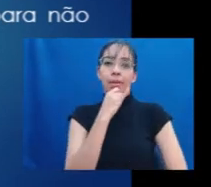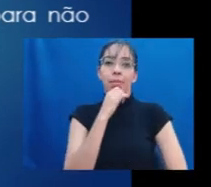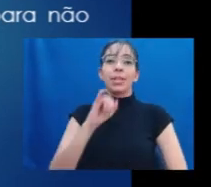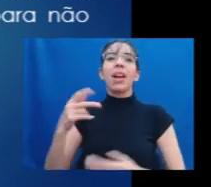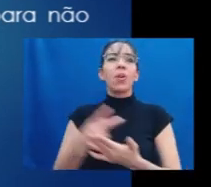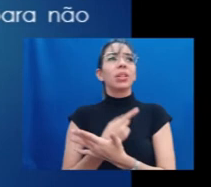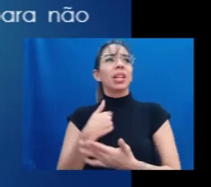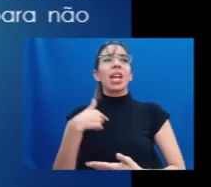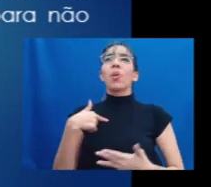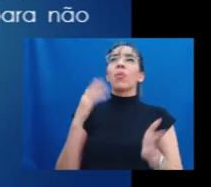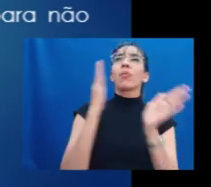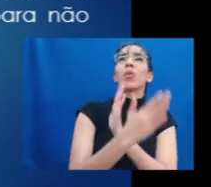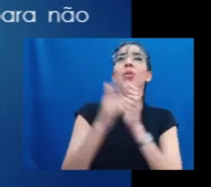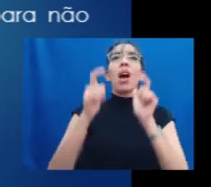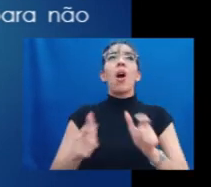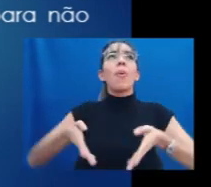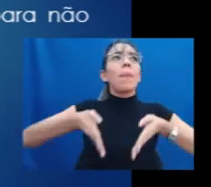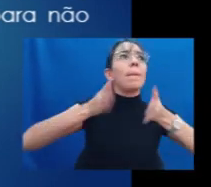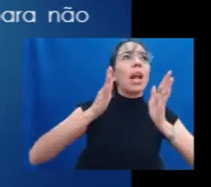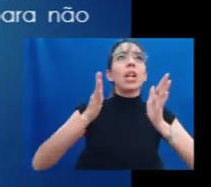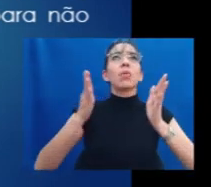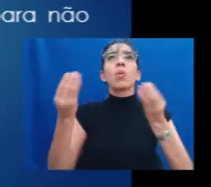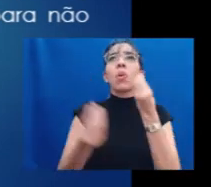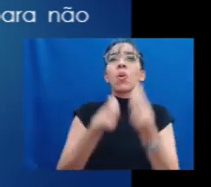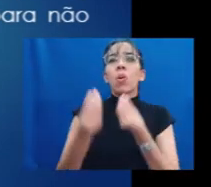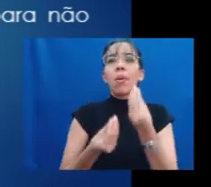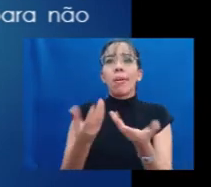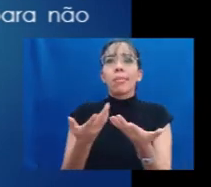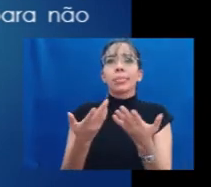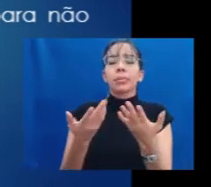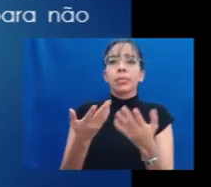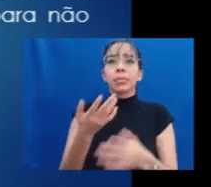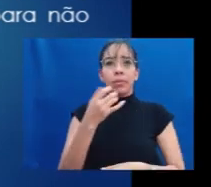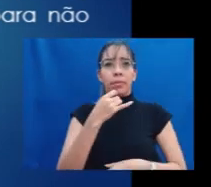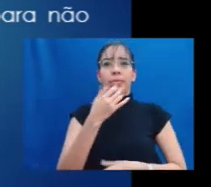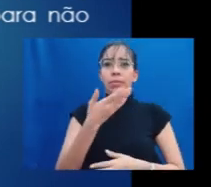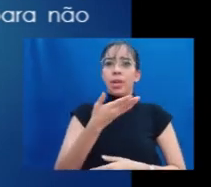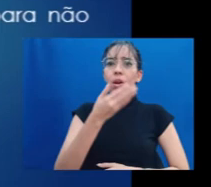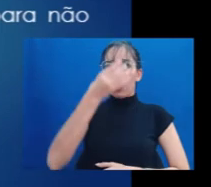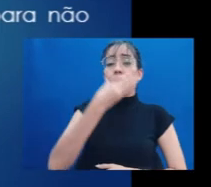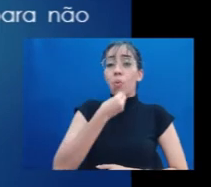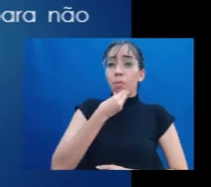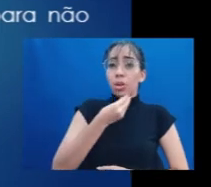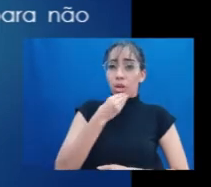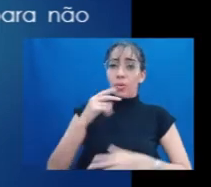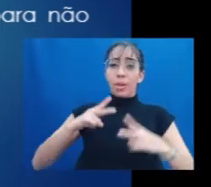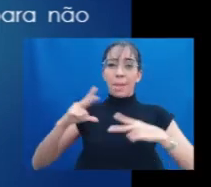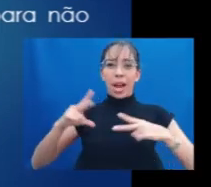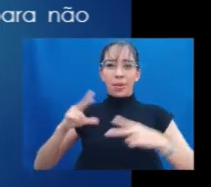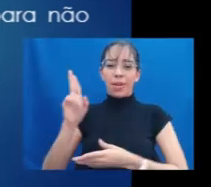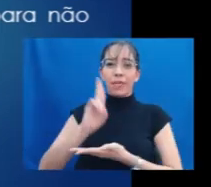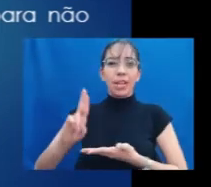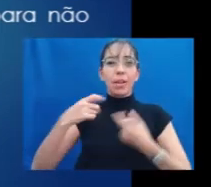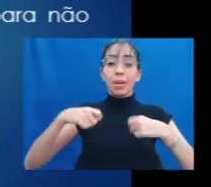numa situação de incêndio, né? Então, por onde que eu saio, qual é a rota de fuga? Vocês percebam aqui que teve que até ser arrombada uma